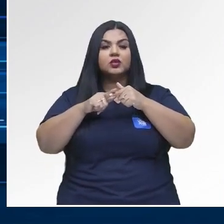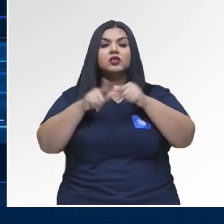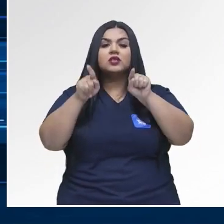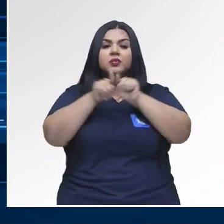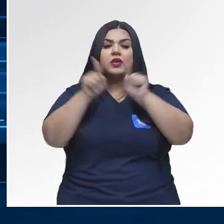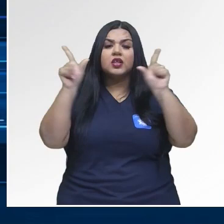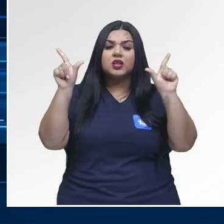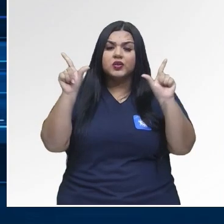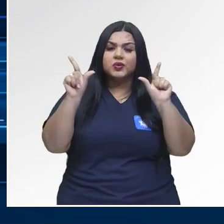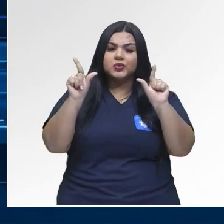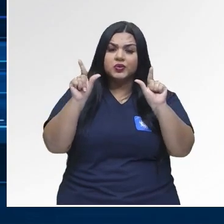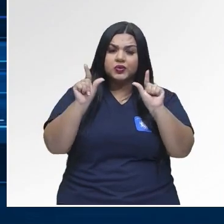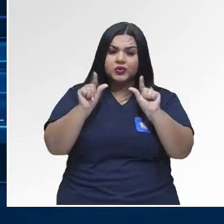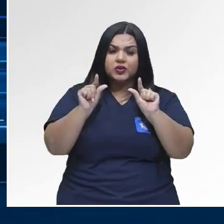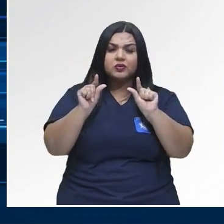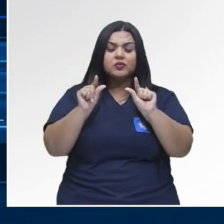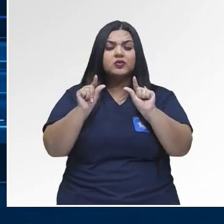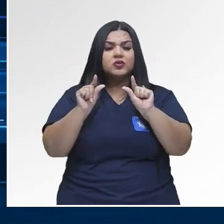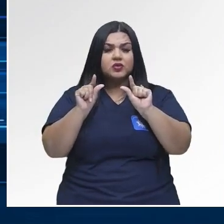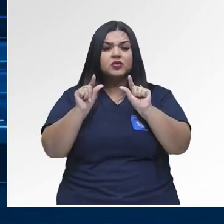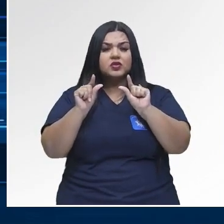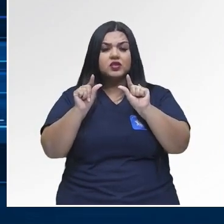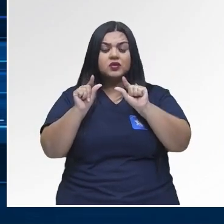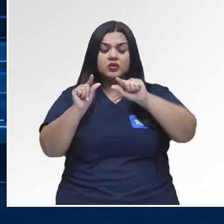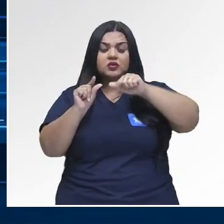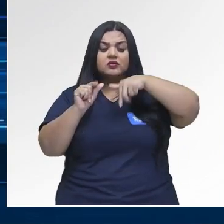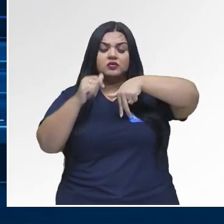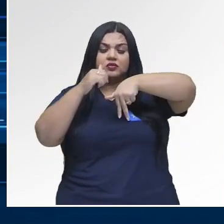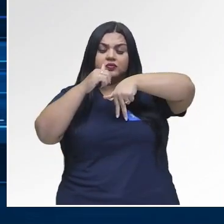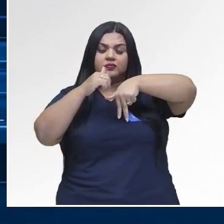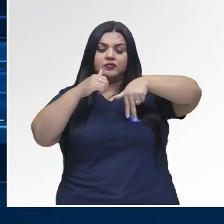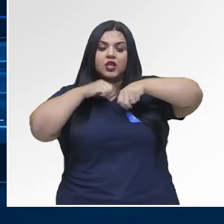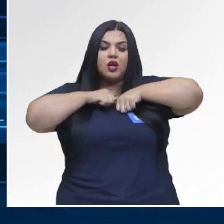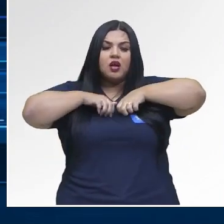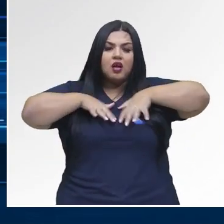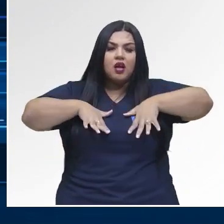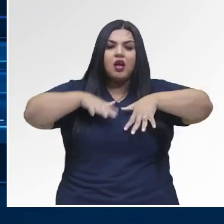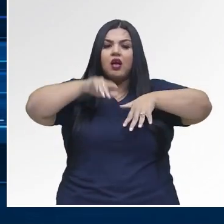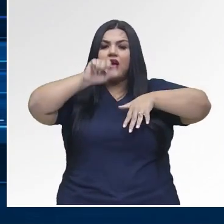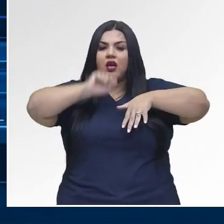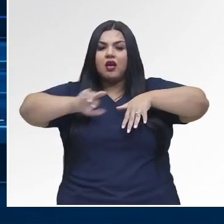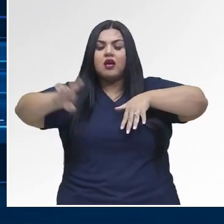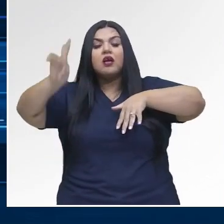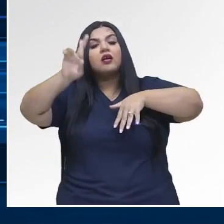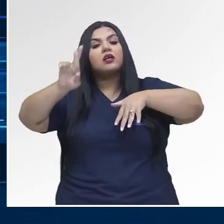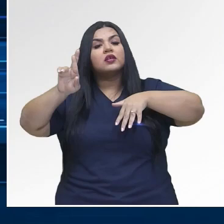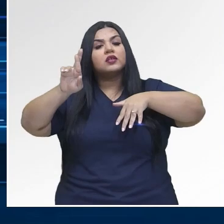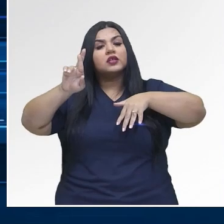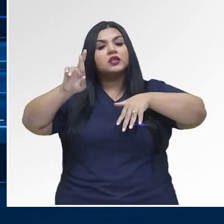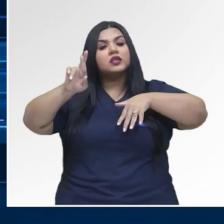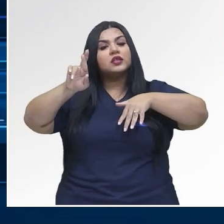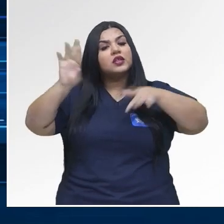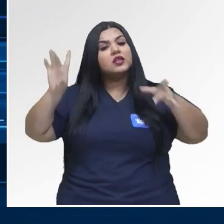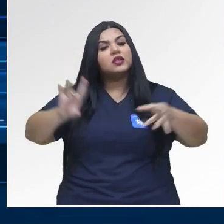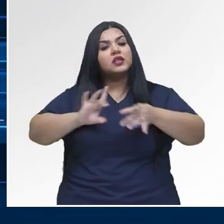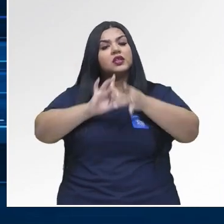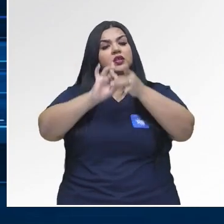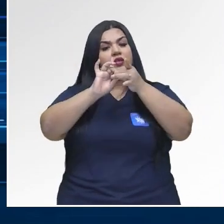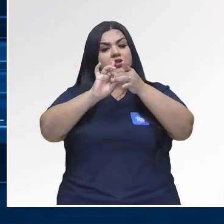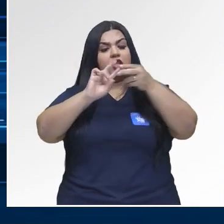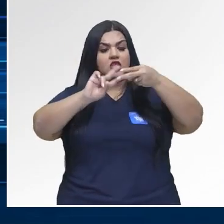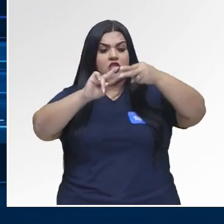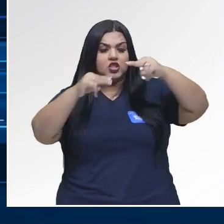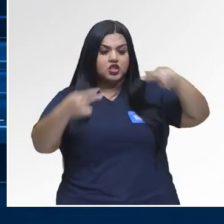diminuição ou até mesmo obstrução do fluxo de ar. Sua fisiopatologia está ligada a fatores genéticos